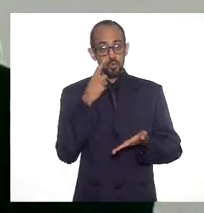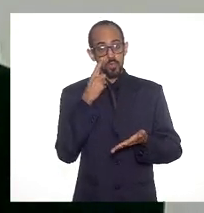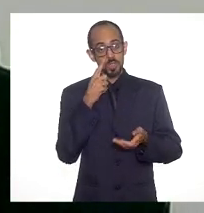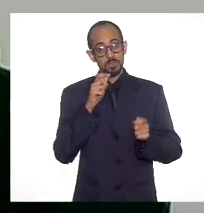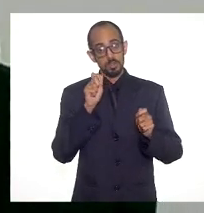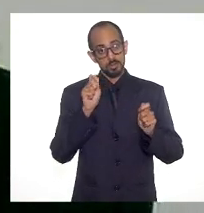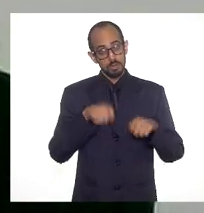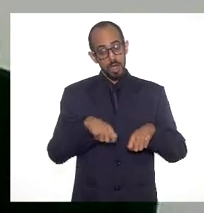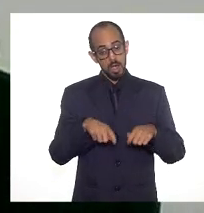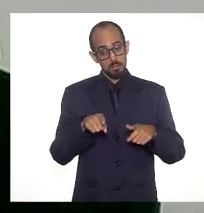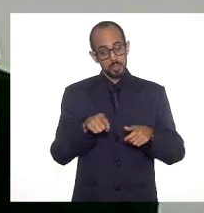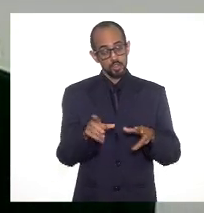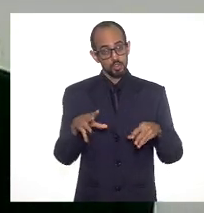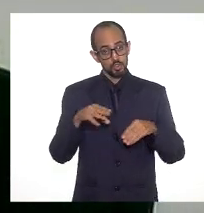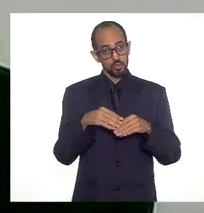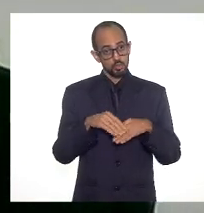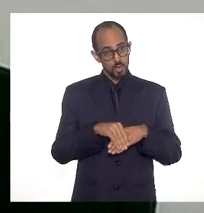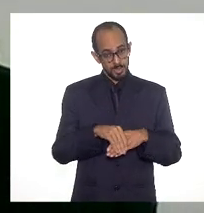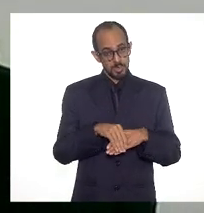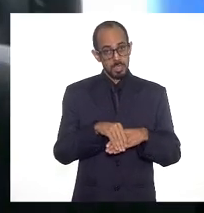tramita, que eu acabei de citar.